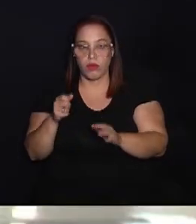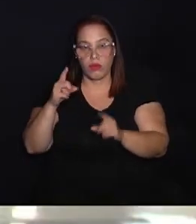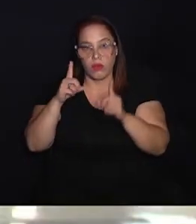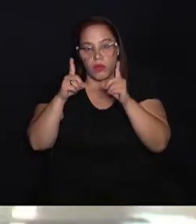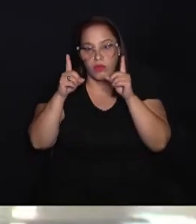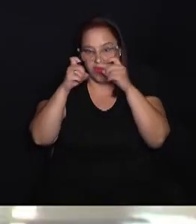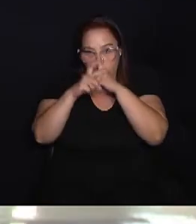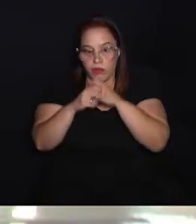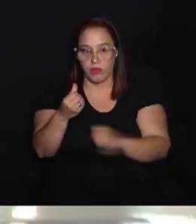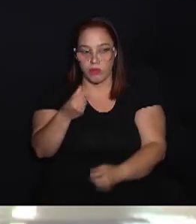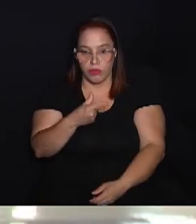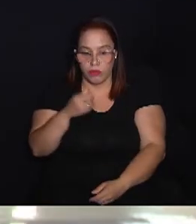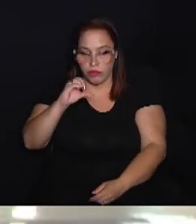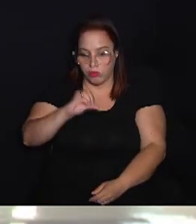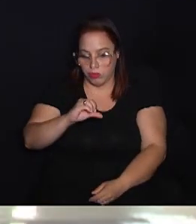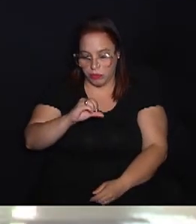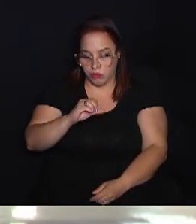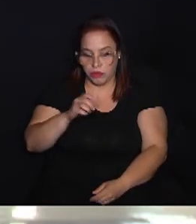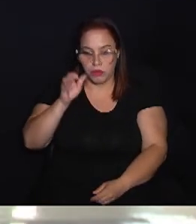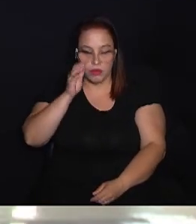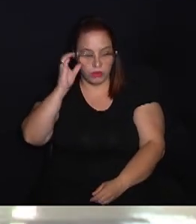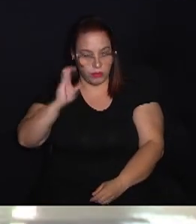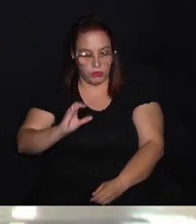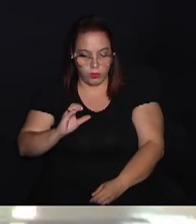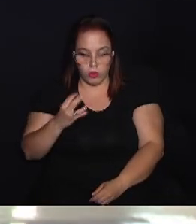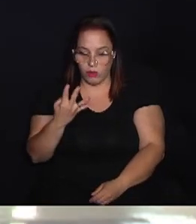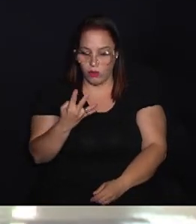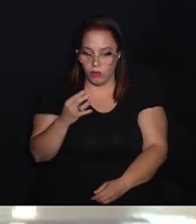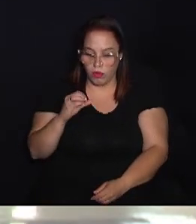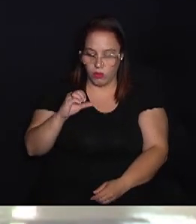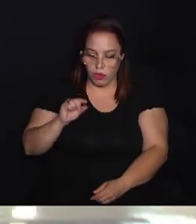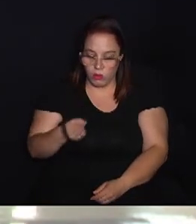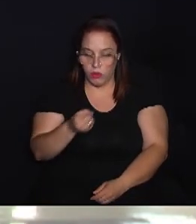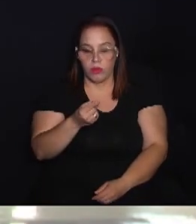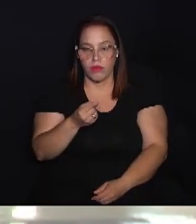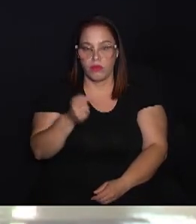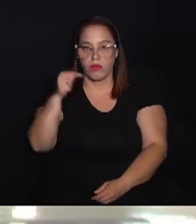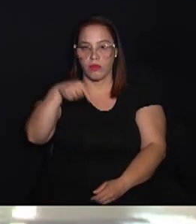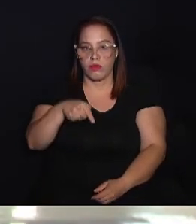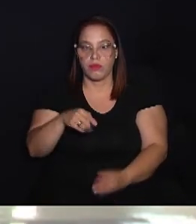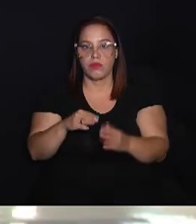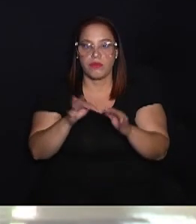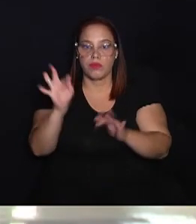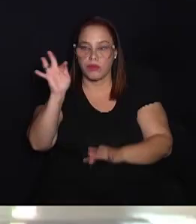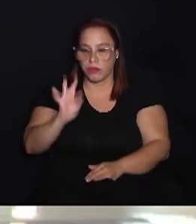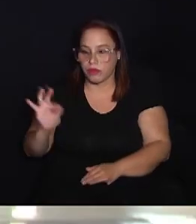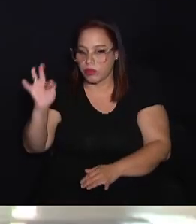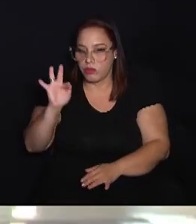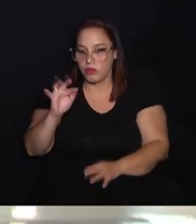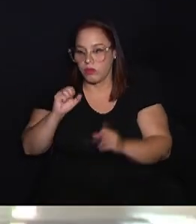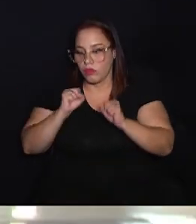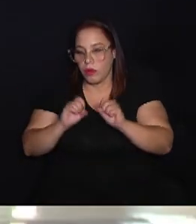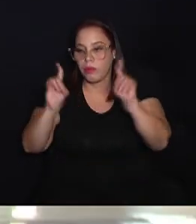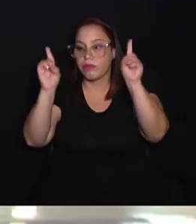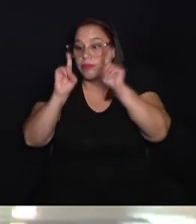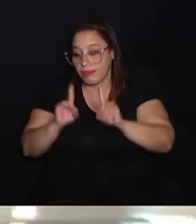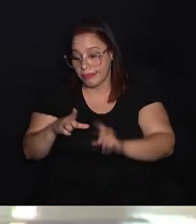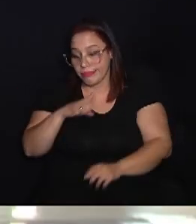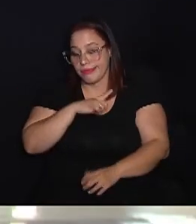todas preparadas. O campus inteiro, na verdade, o prédio todo, então a gente tem o piso tátil, tem as catracas que tem o acesso